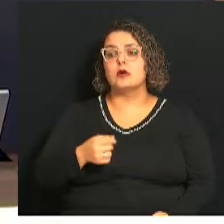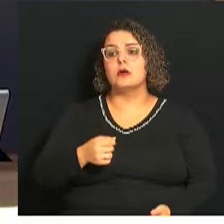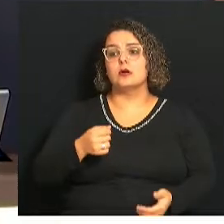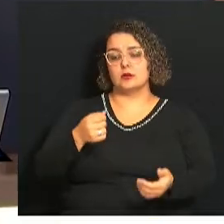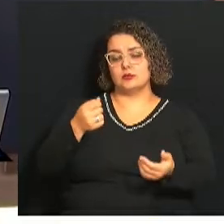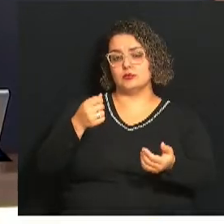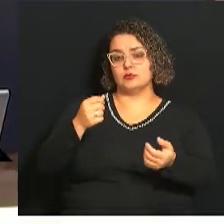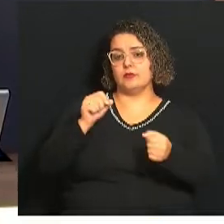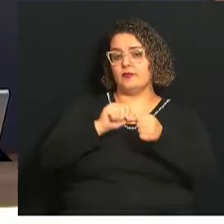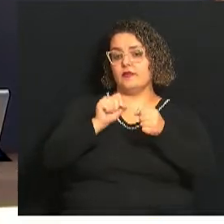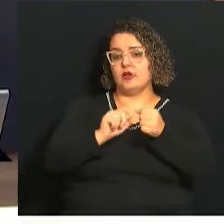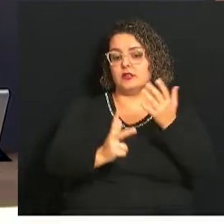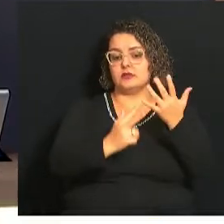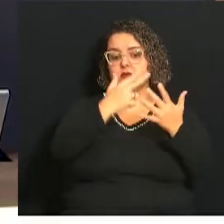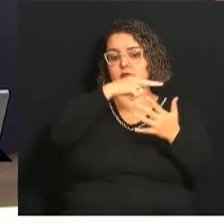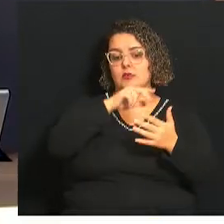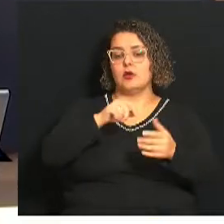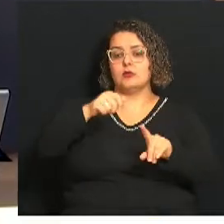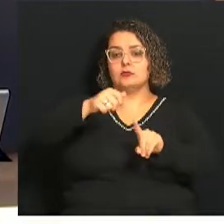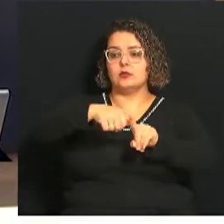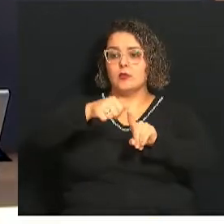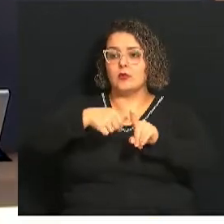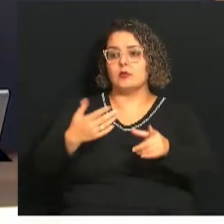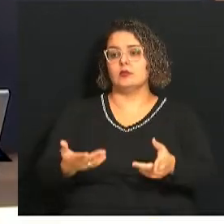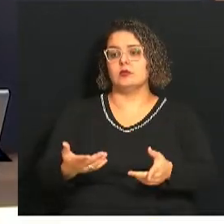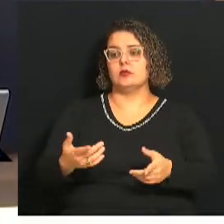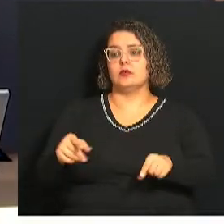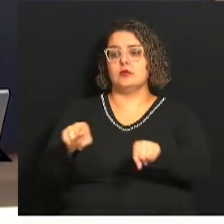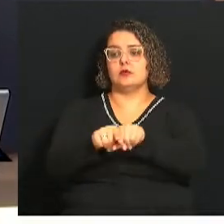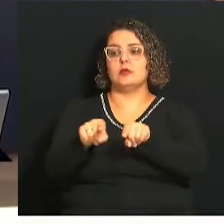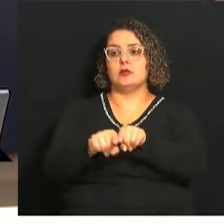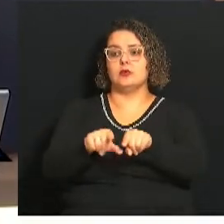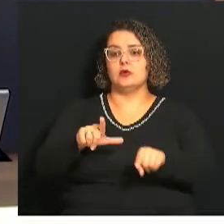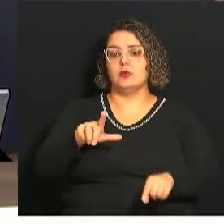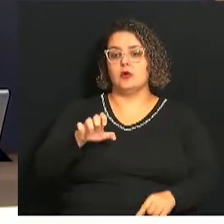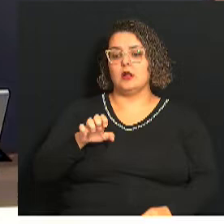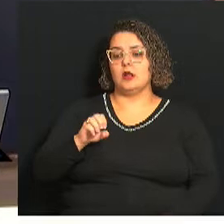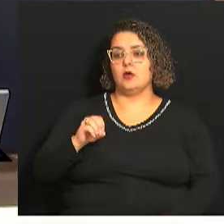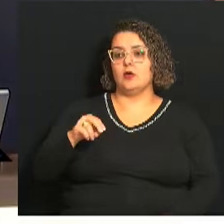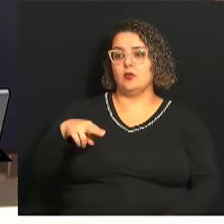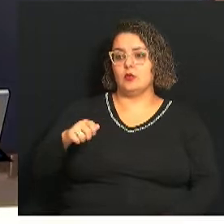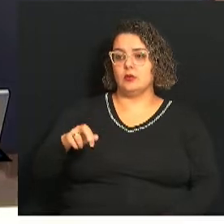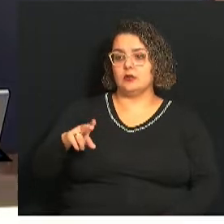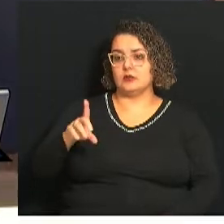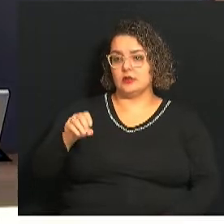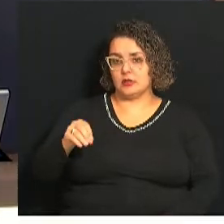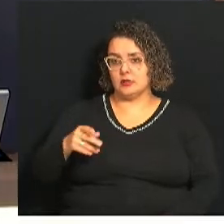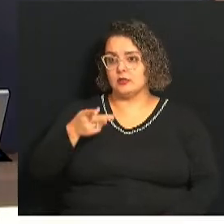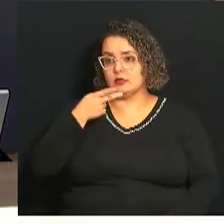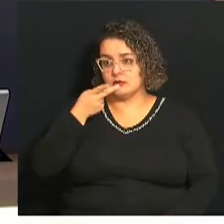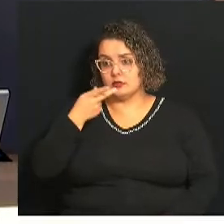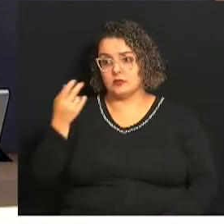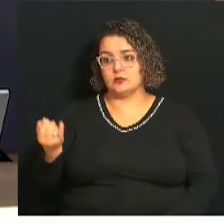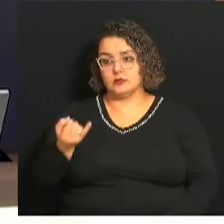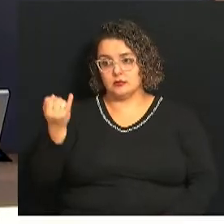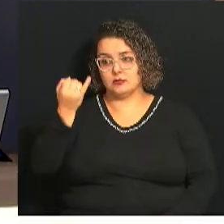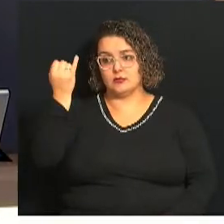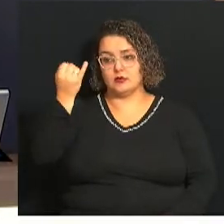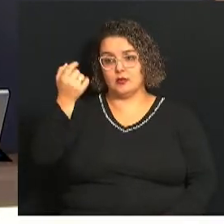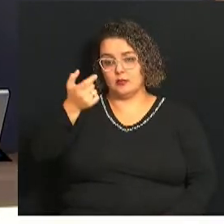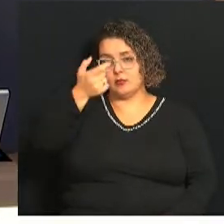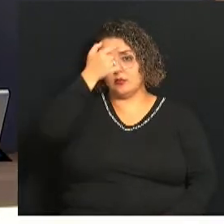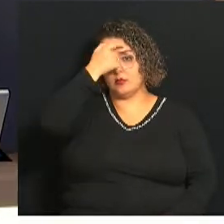trabalho? Tem também do Leonardo Martins, ele faz uma colocação que é importante a